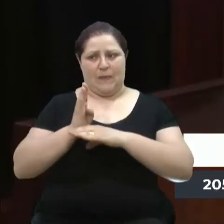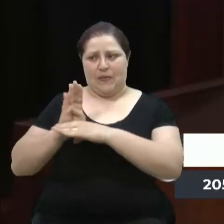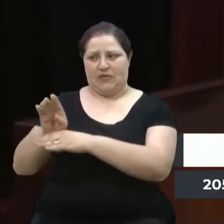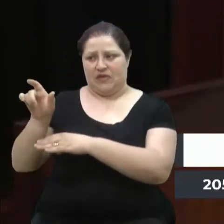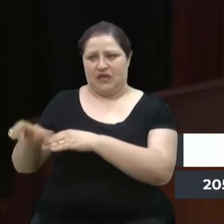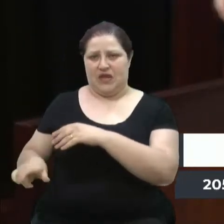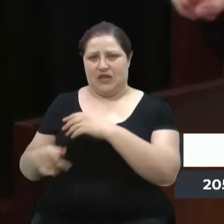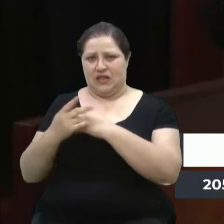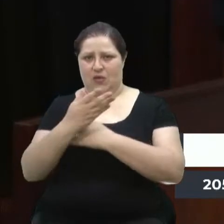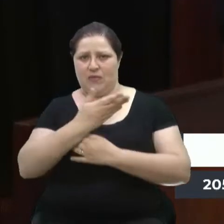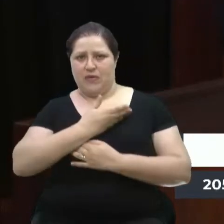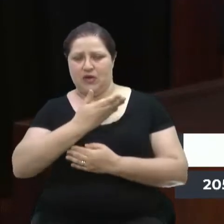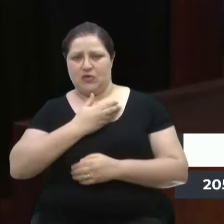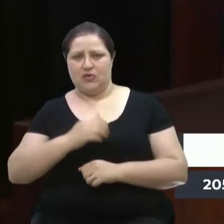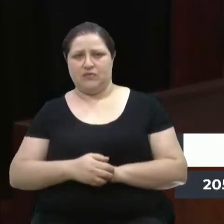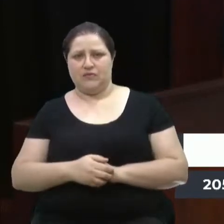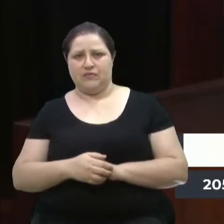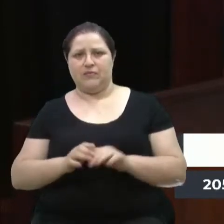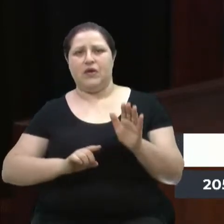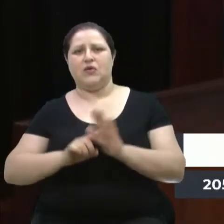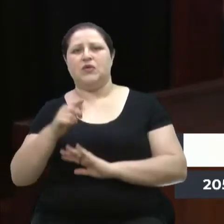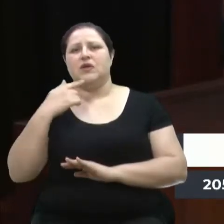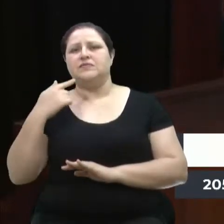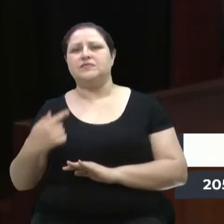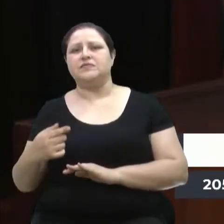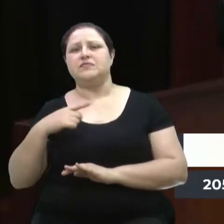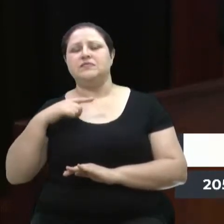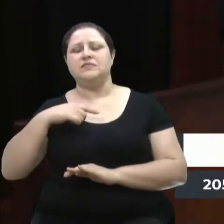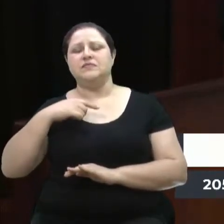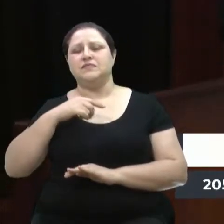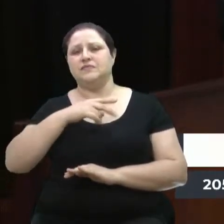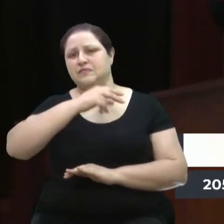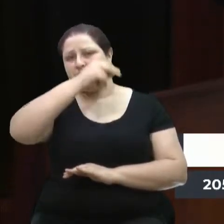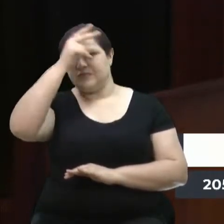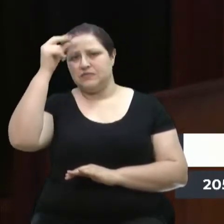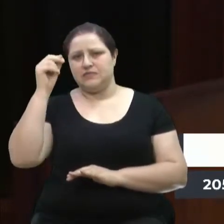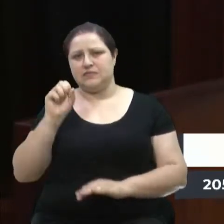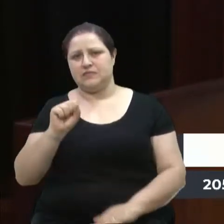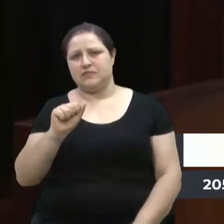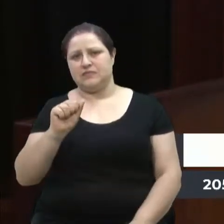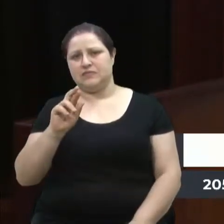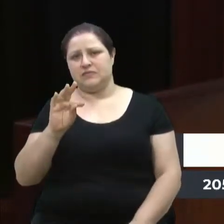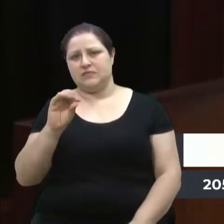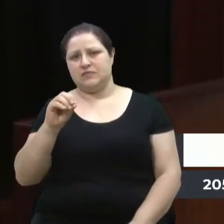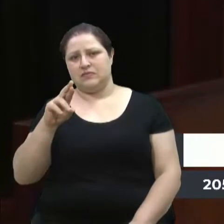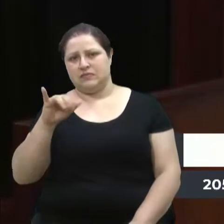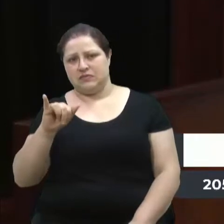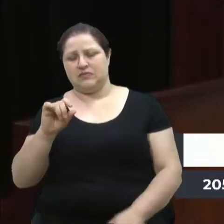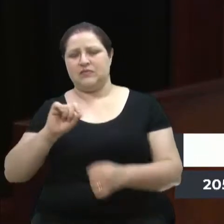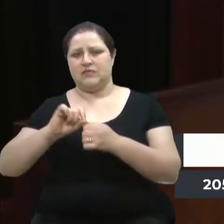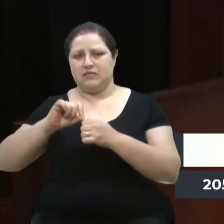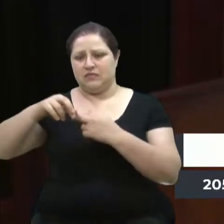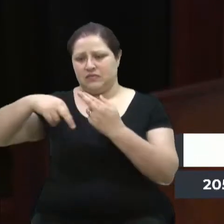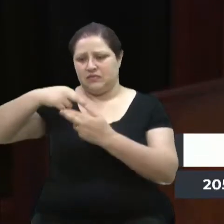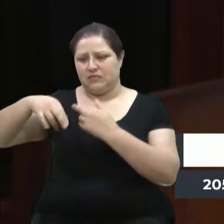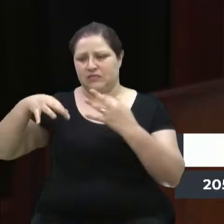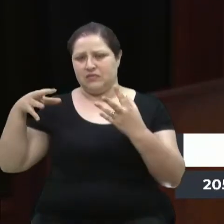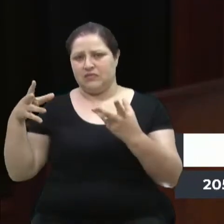ele a vereadora Cláudia a senhora que teve o prefeito Sartori que revitalizou toda a lagoa do Risco